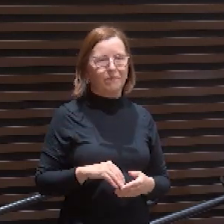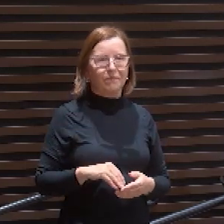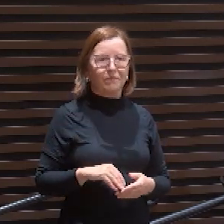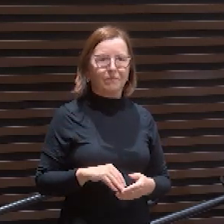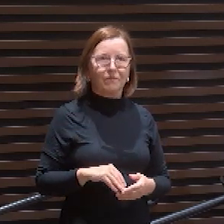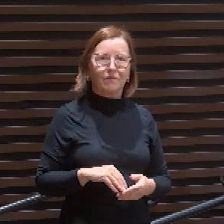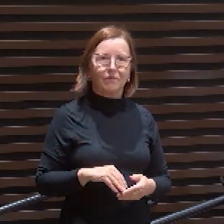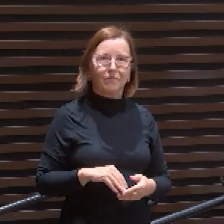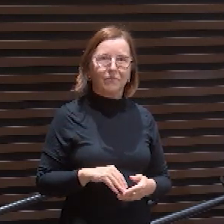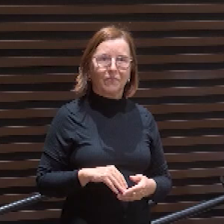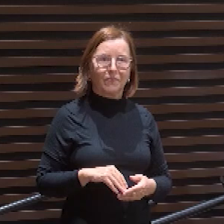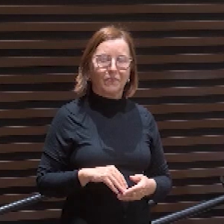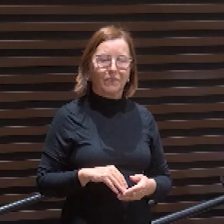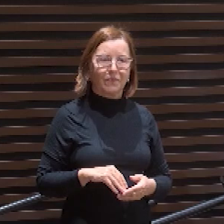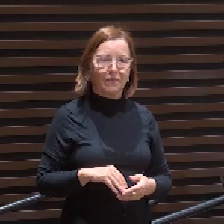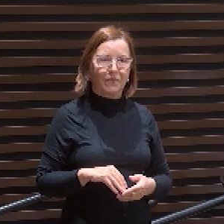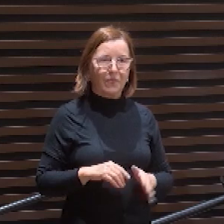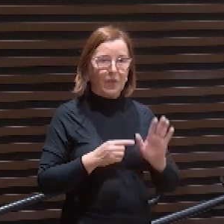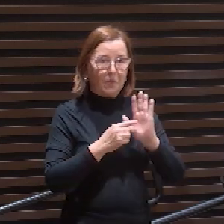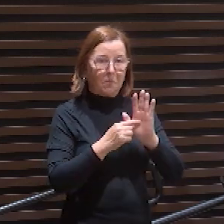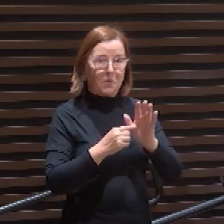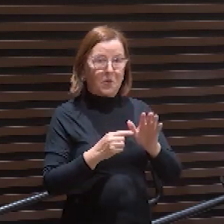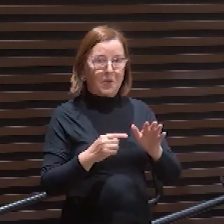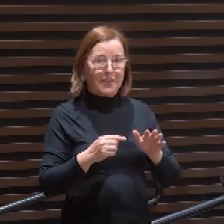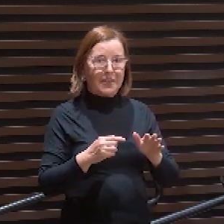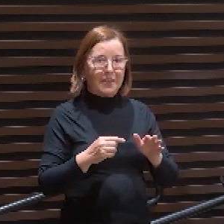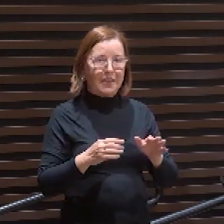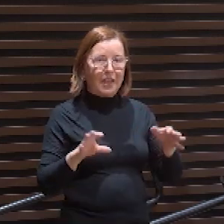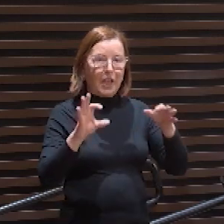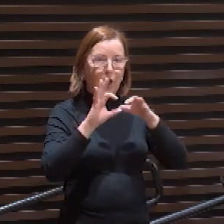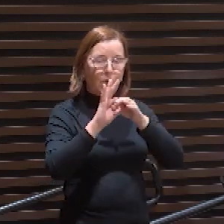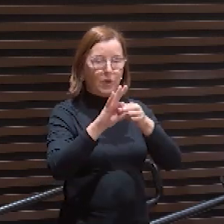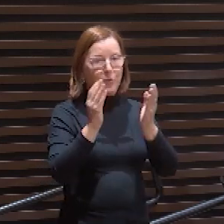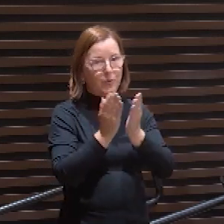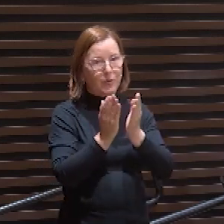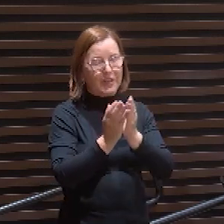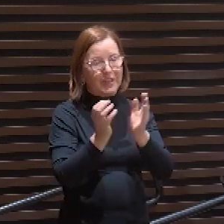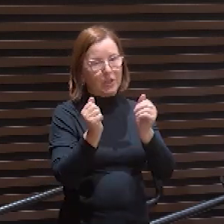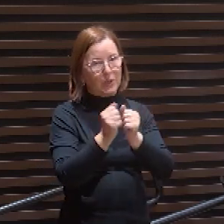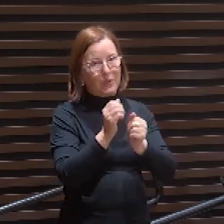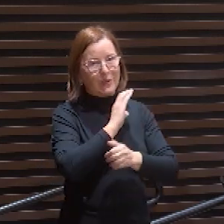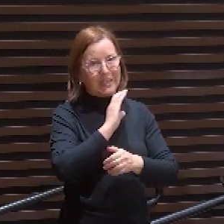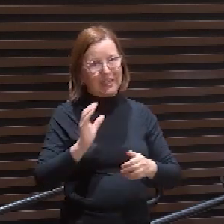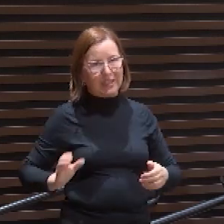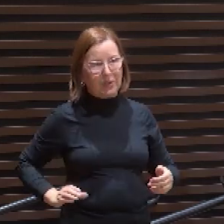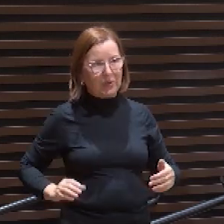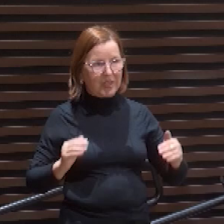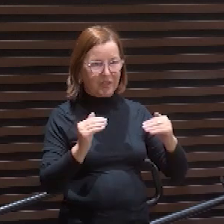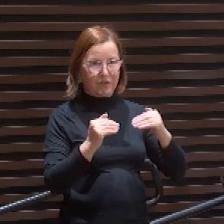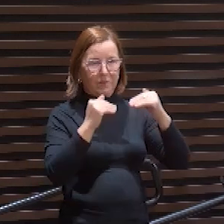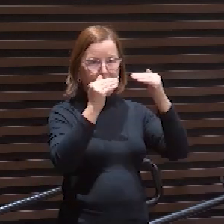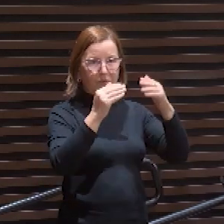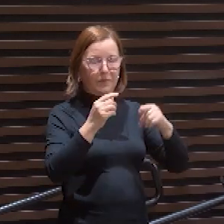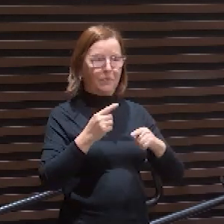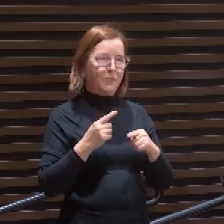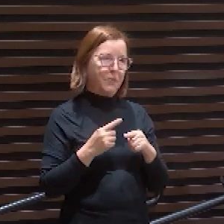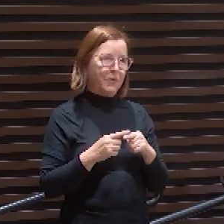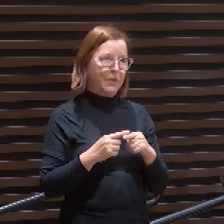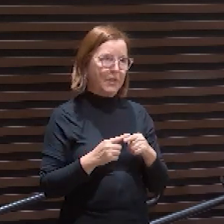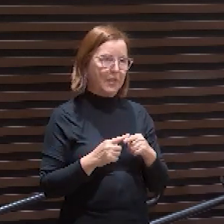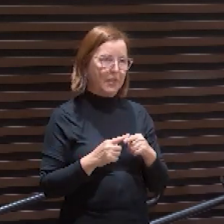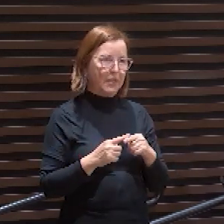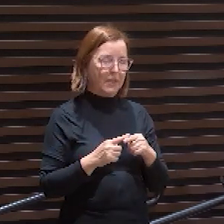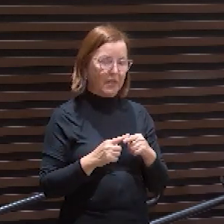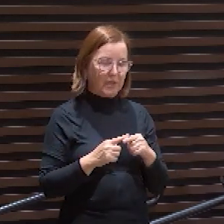Aponta para a união do crente com Cristo. É superior, porque o